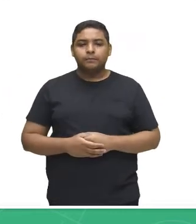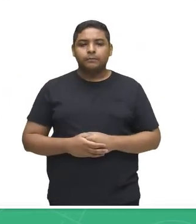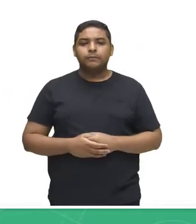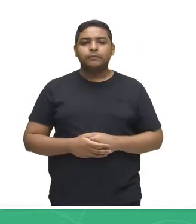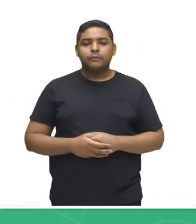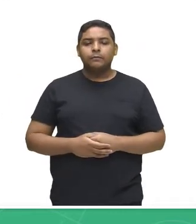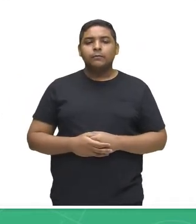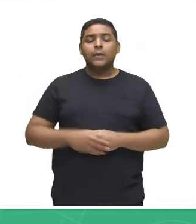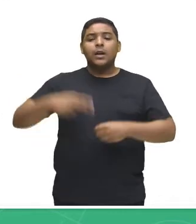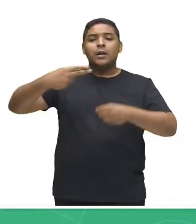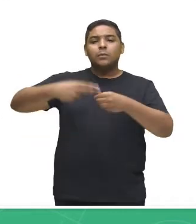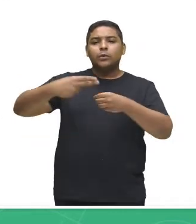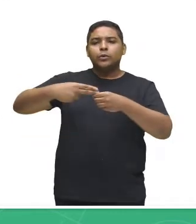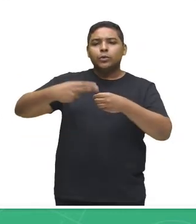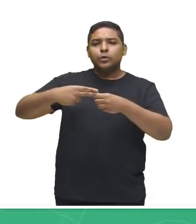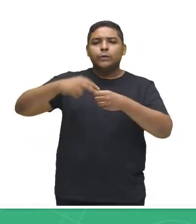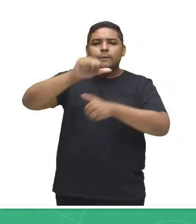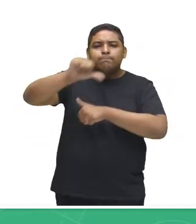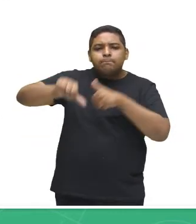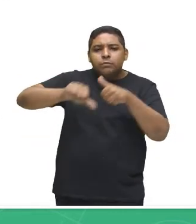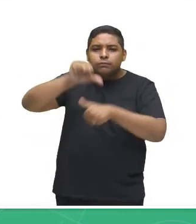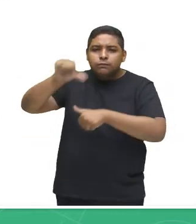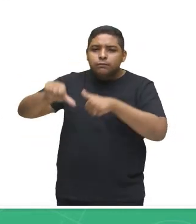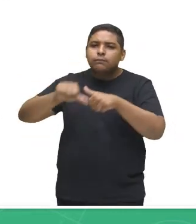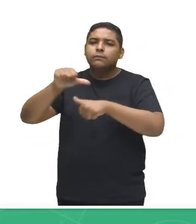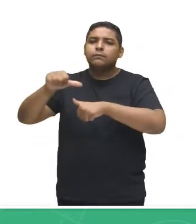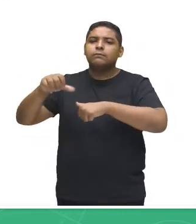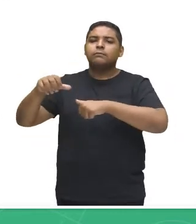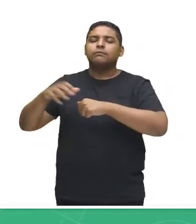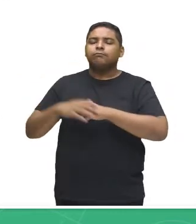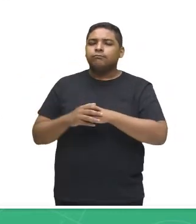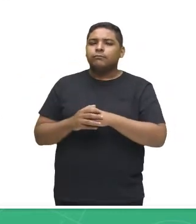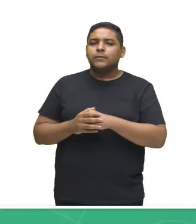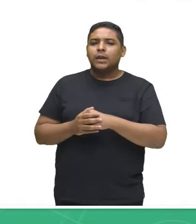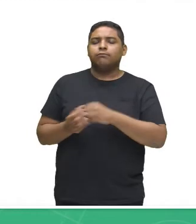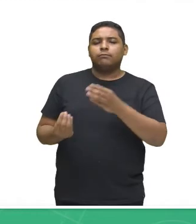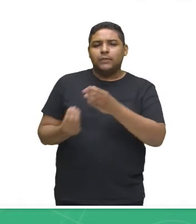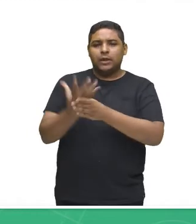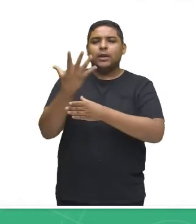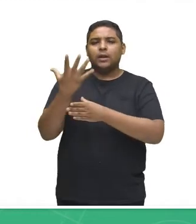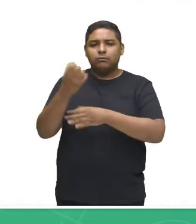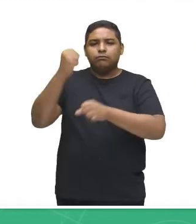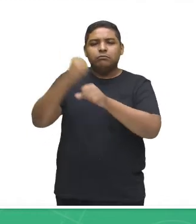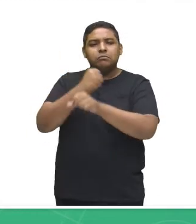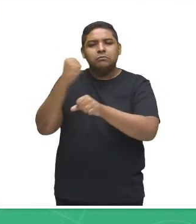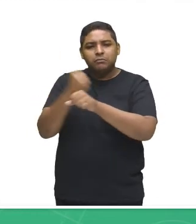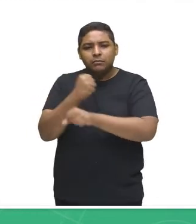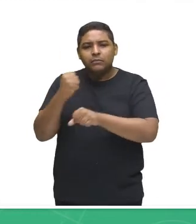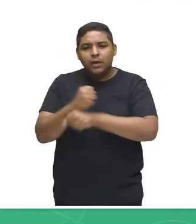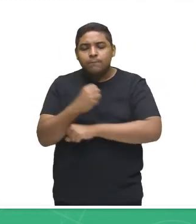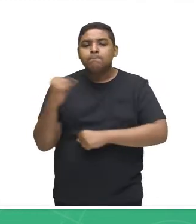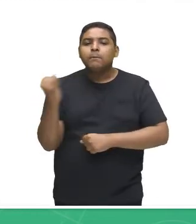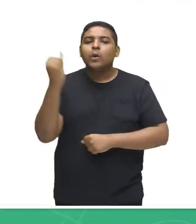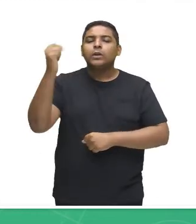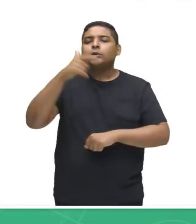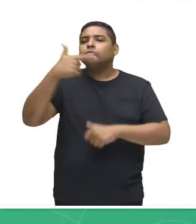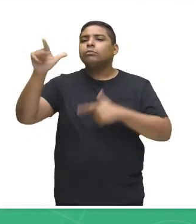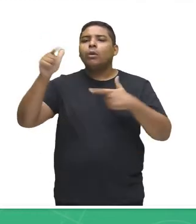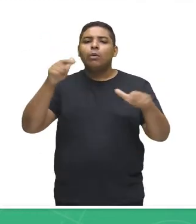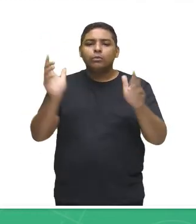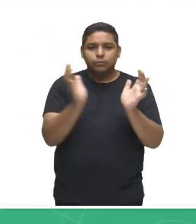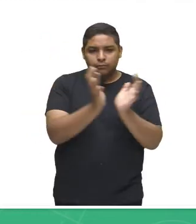ele vai dar uma reestruturada nessa região que era tão importante para os outros grupos, certo? Uma das